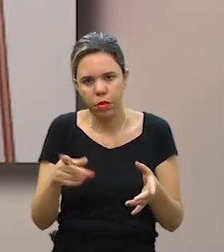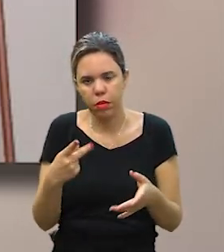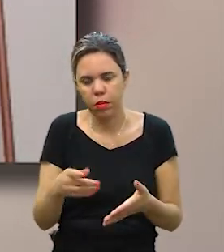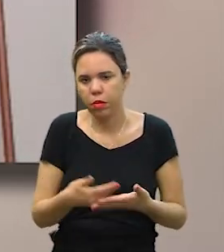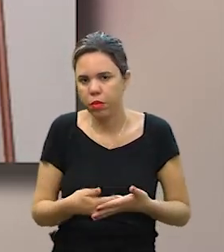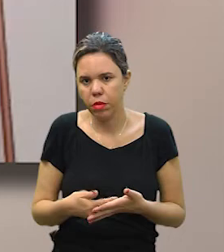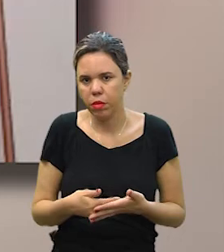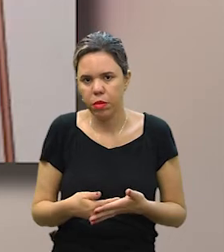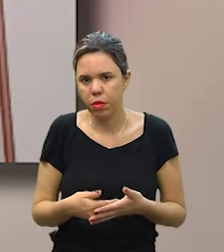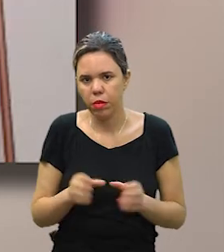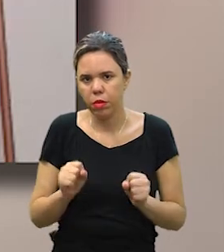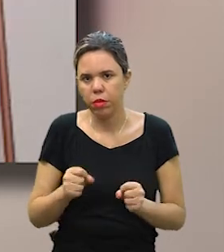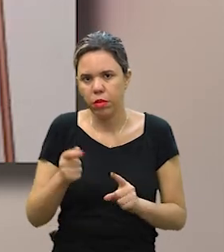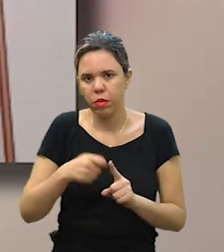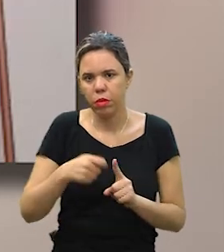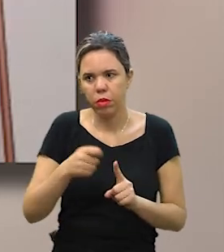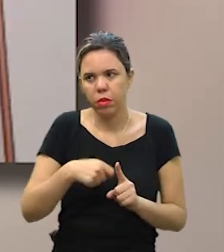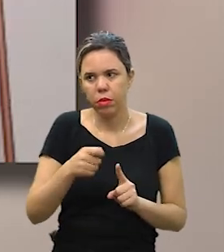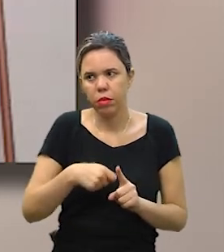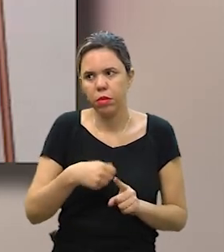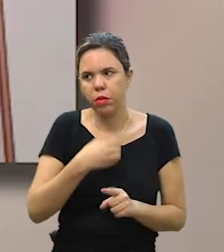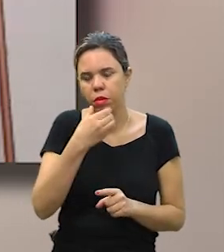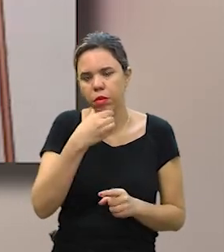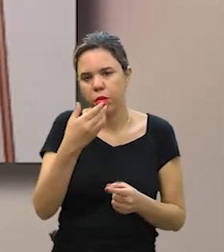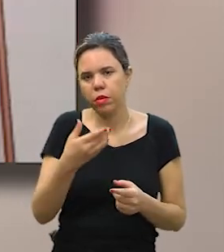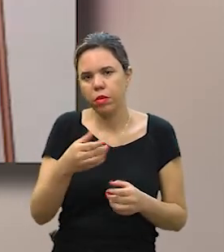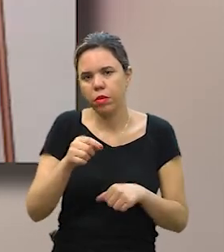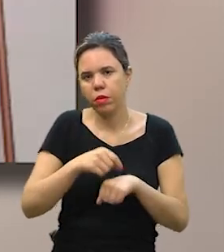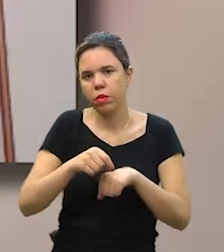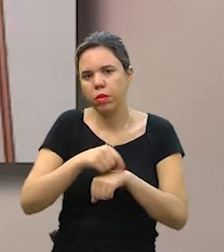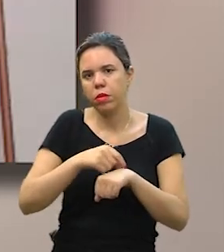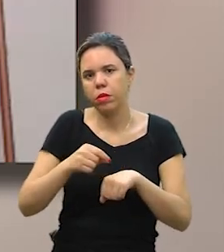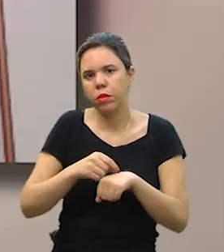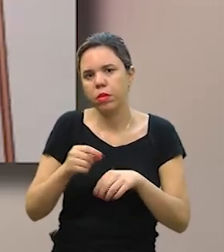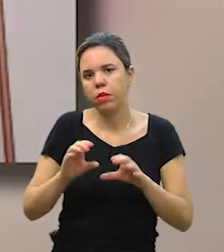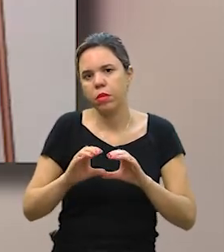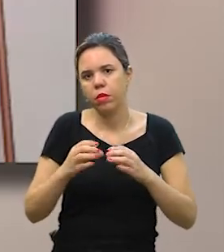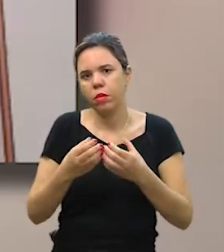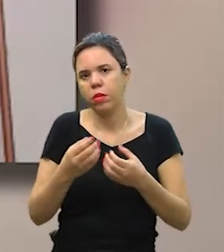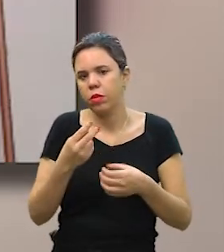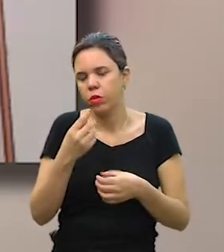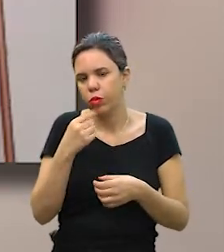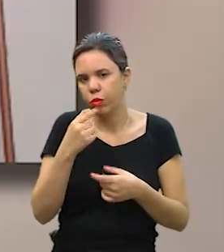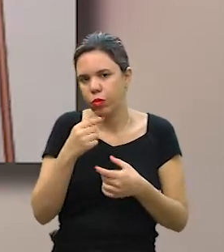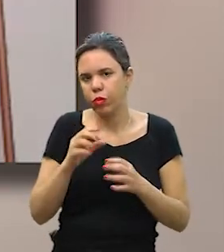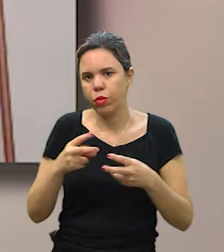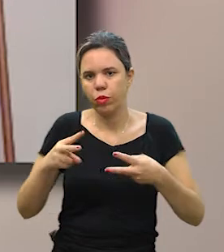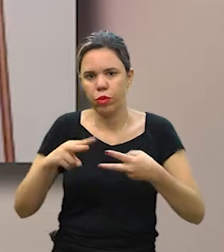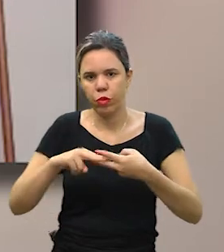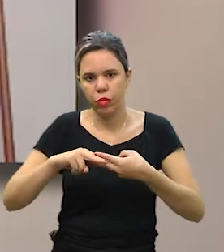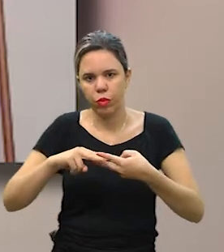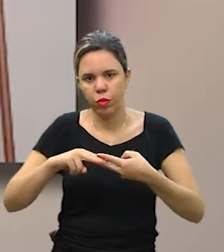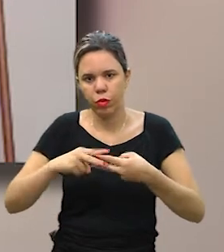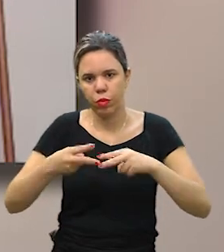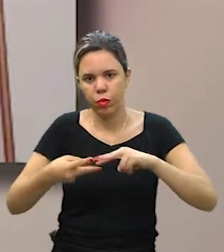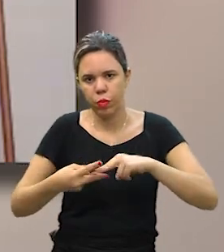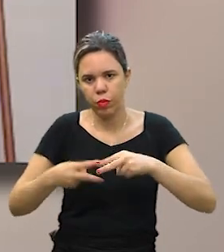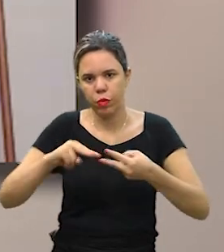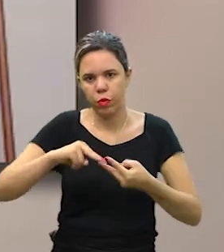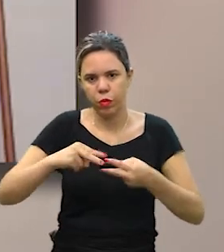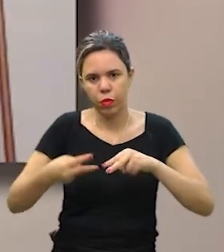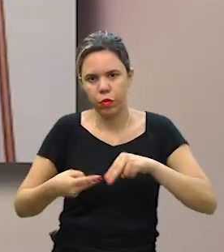quiser para o seu bebê. Você pode dar banana, maçã, morango, caqui, carambola. Você pode